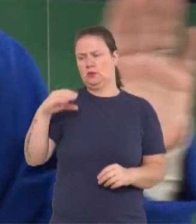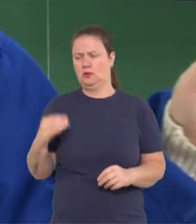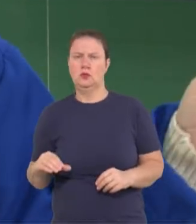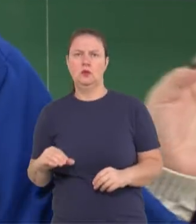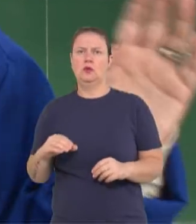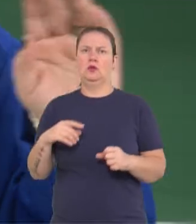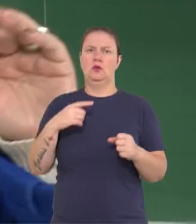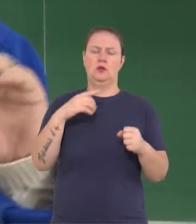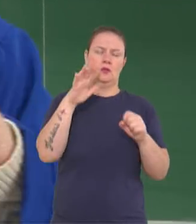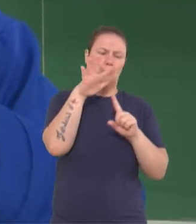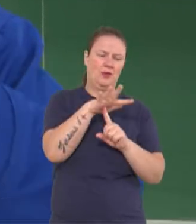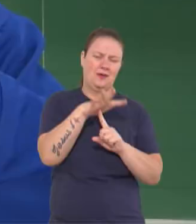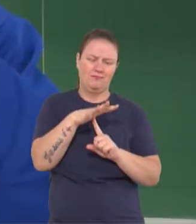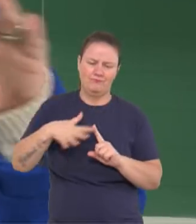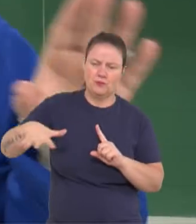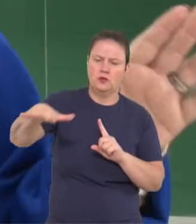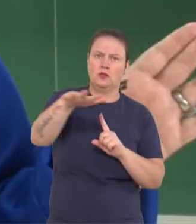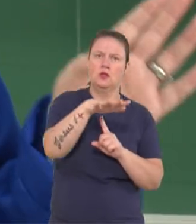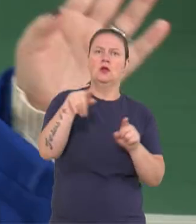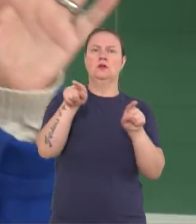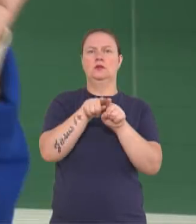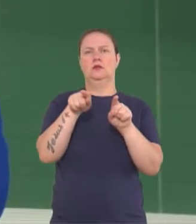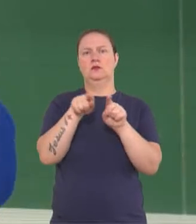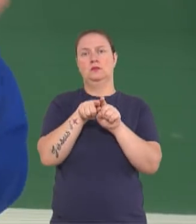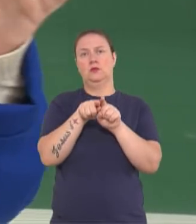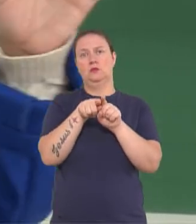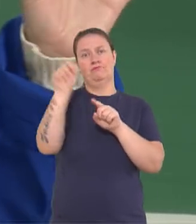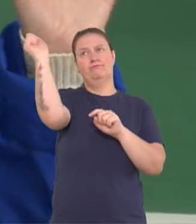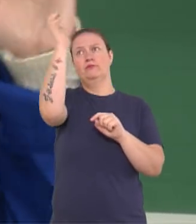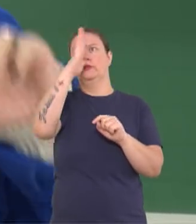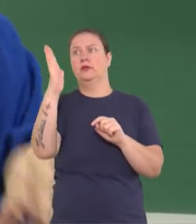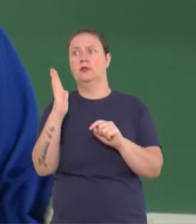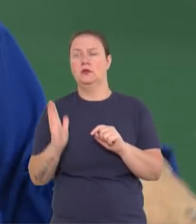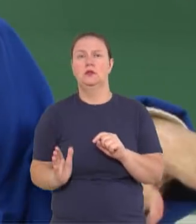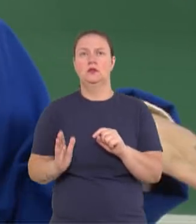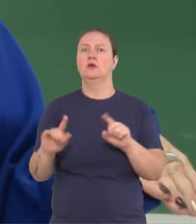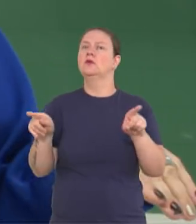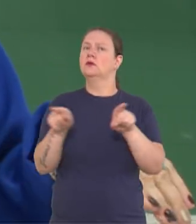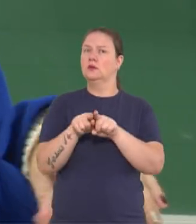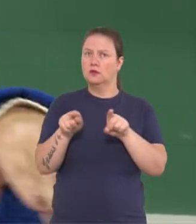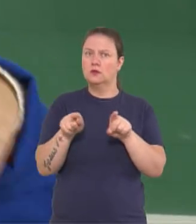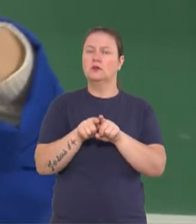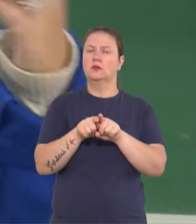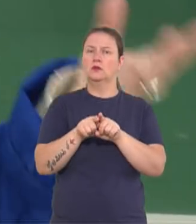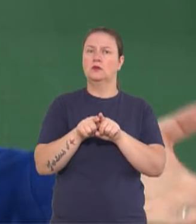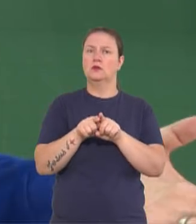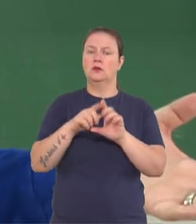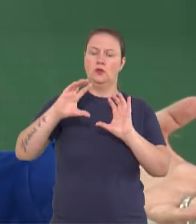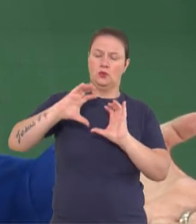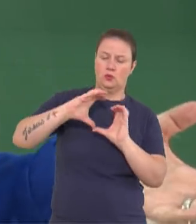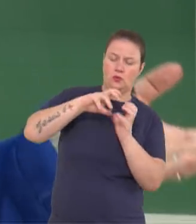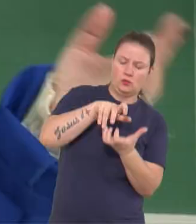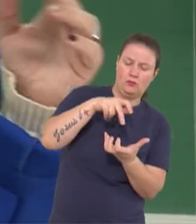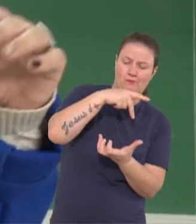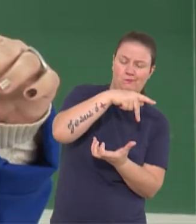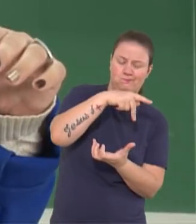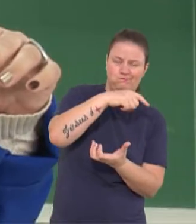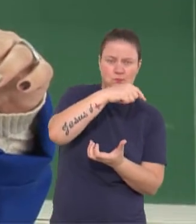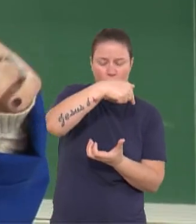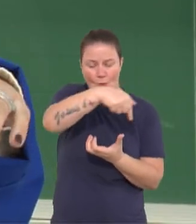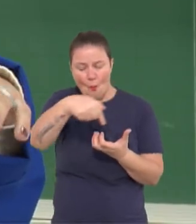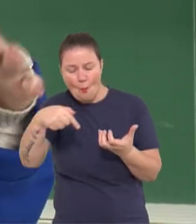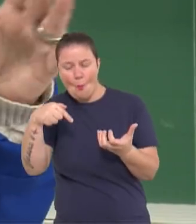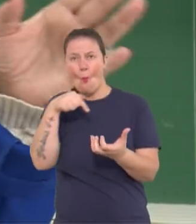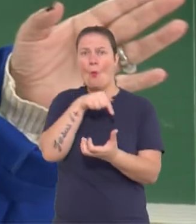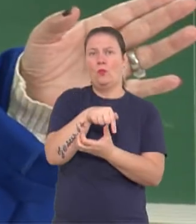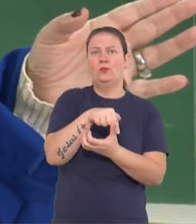todos nós paranaenses não somente, né, brasileiros de uma forma geral, né, e no panorama internacional também a